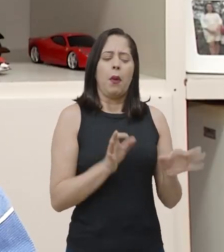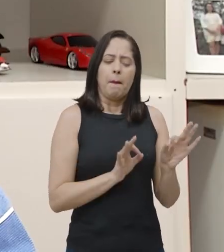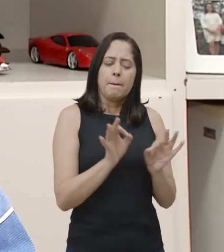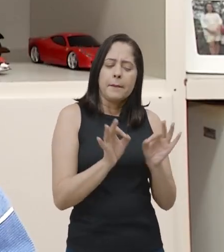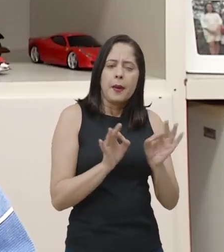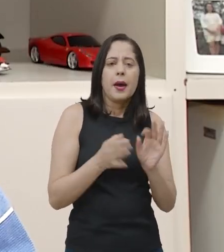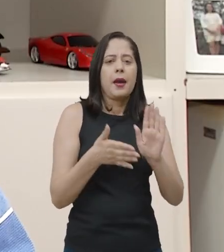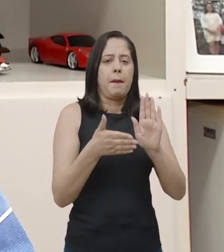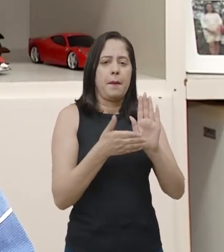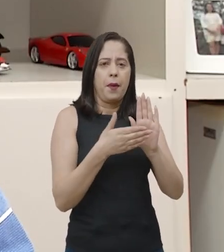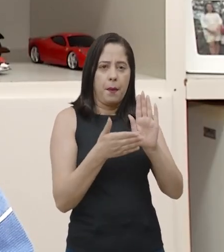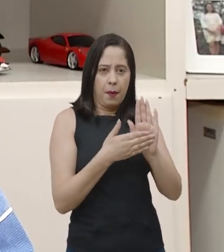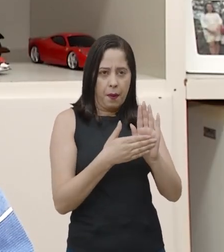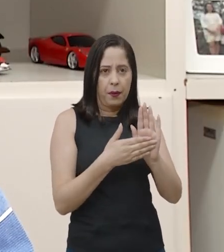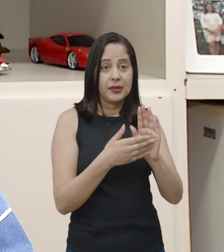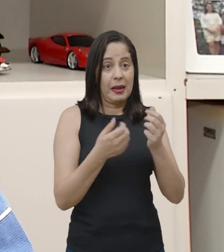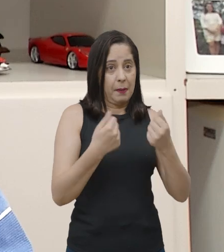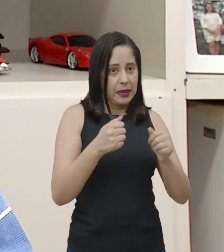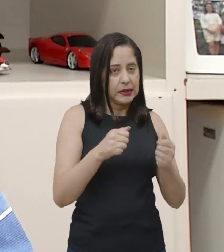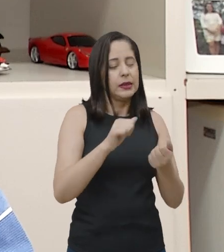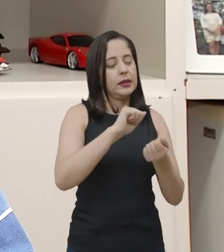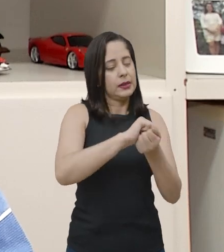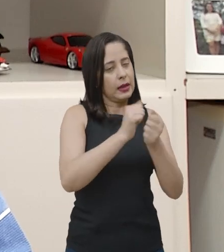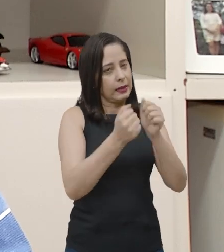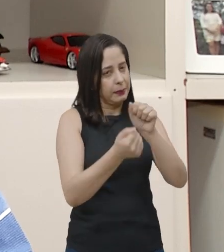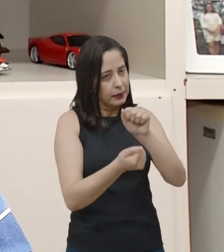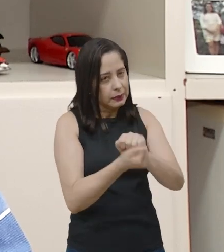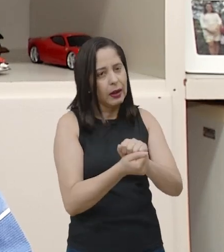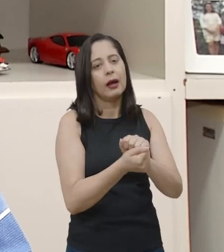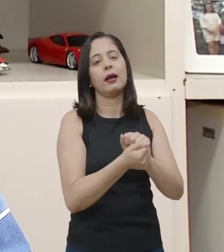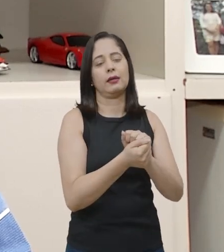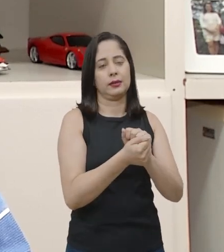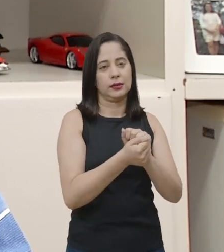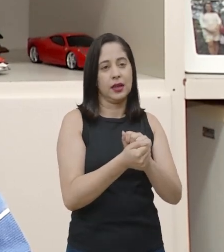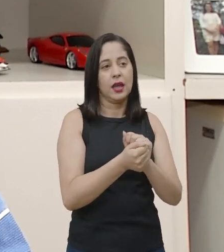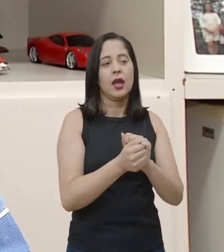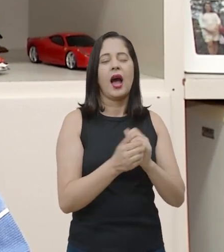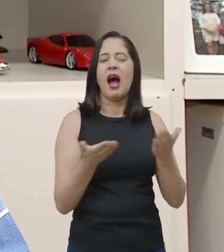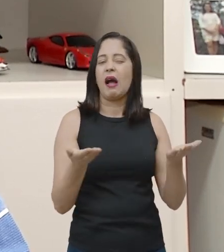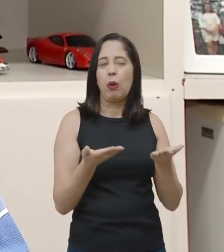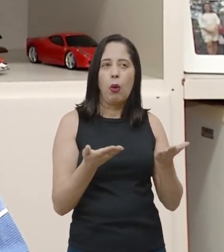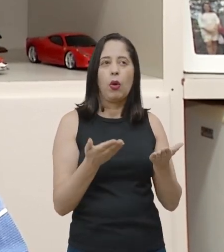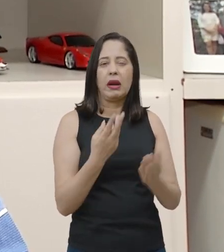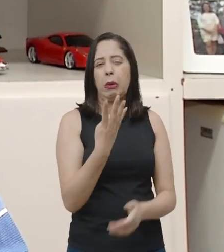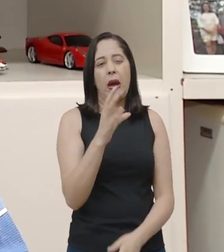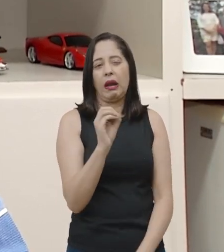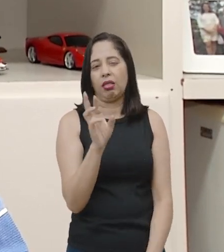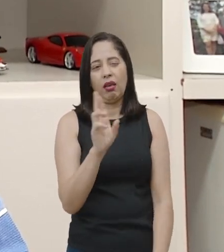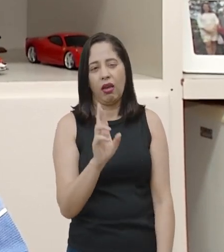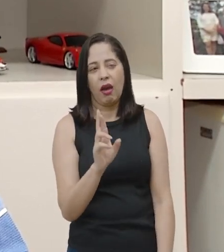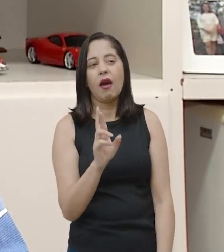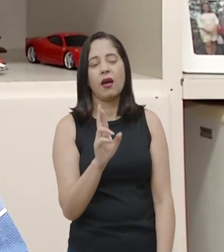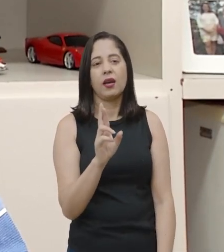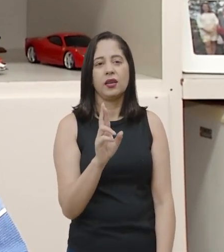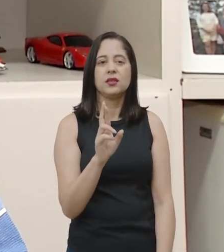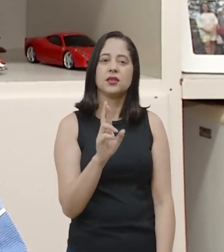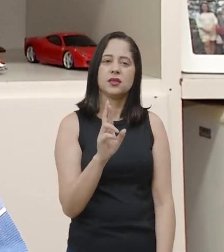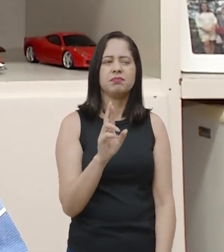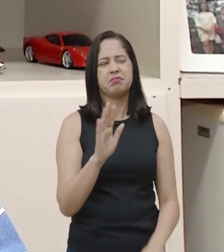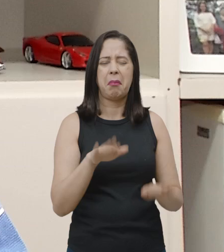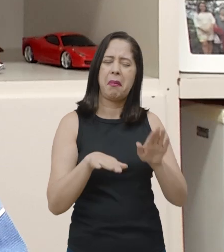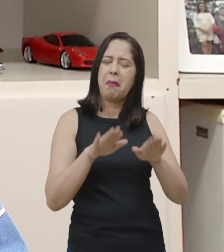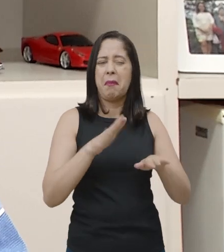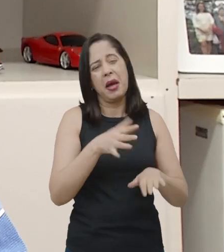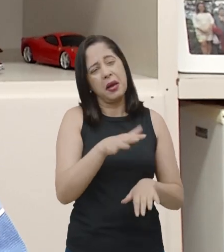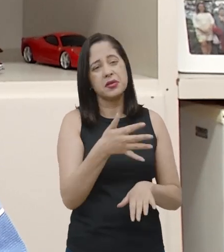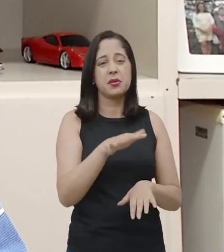Nós fizemos essa proposta de ter uma readequação com o valor da cidade. Nós chegamos a um valor médio entre R$ 40.